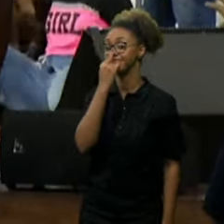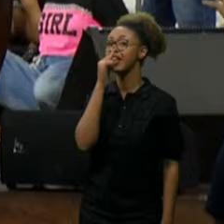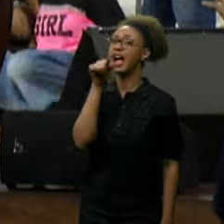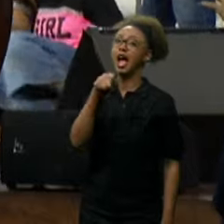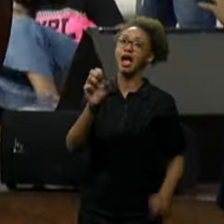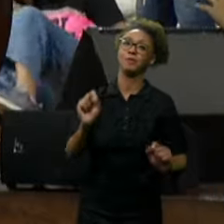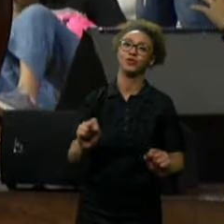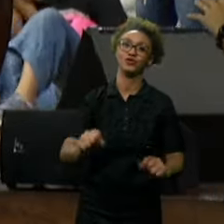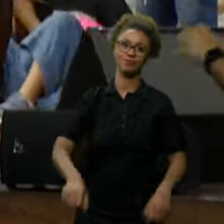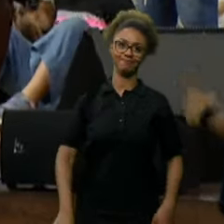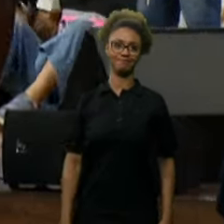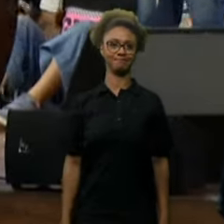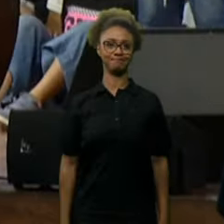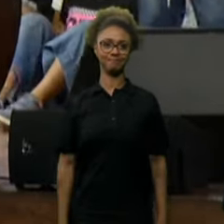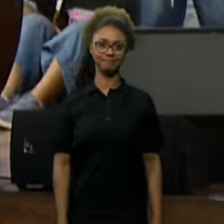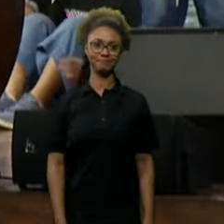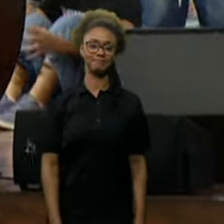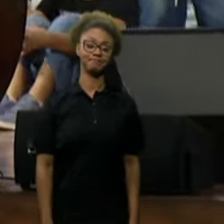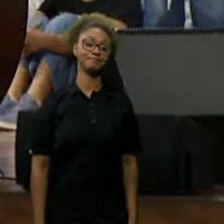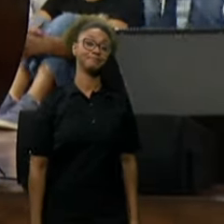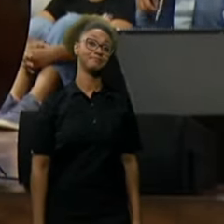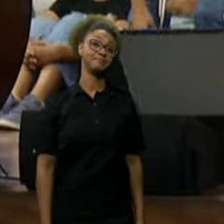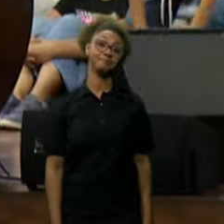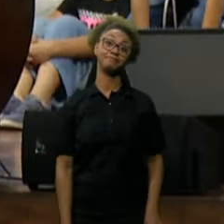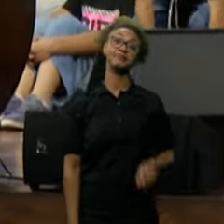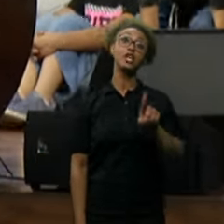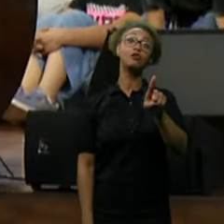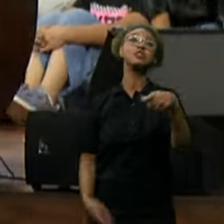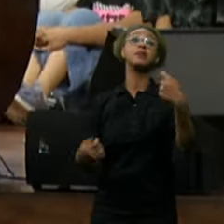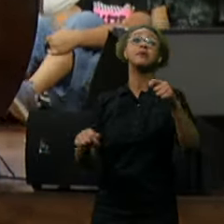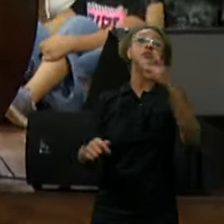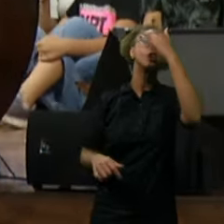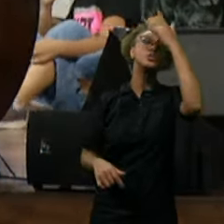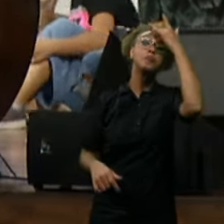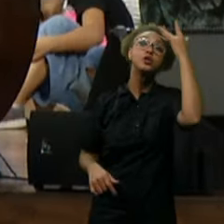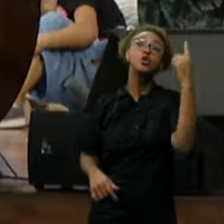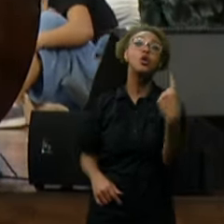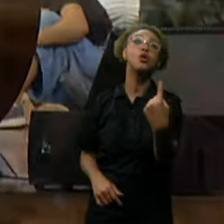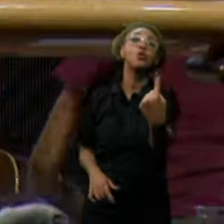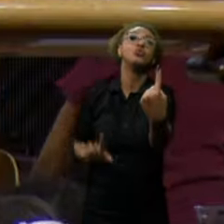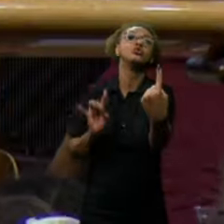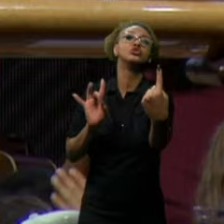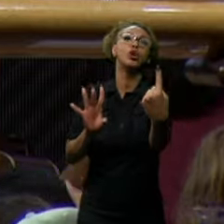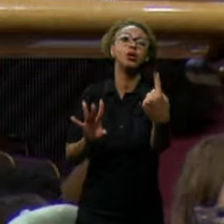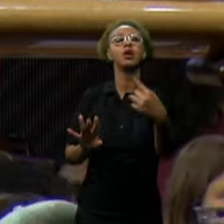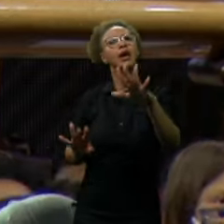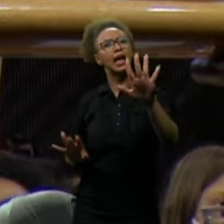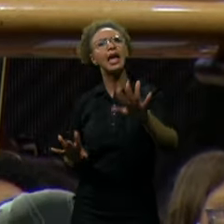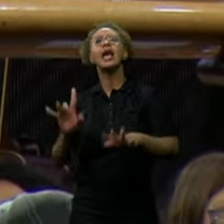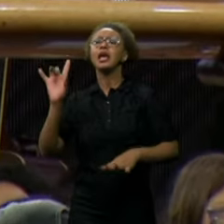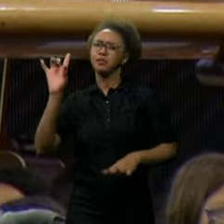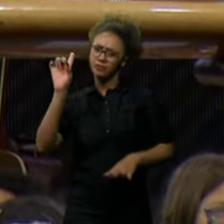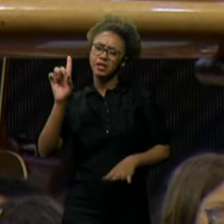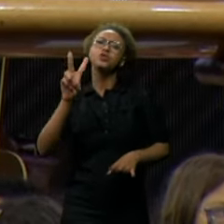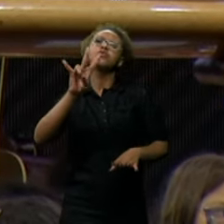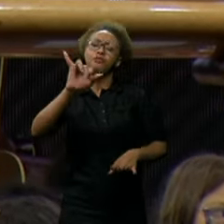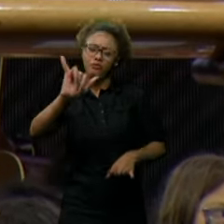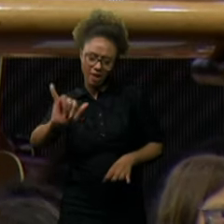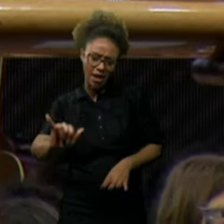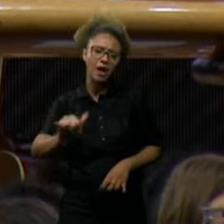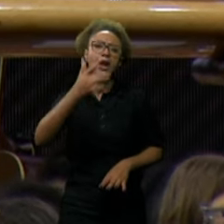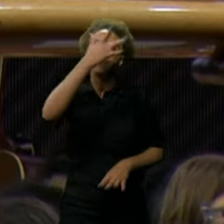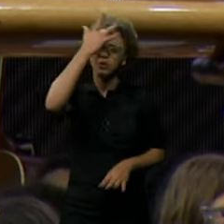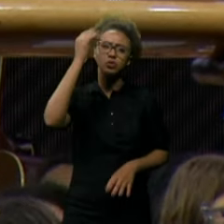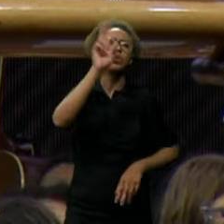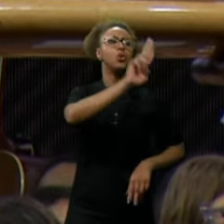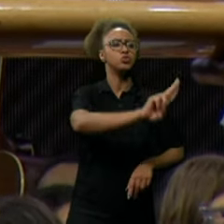E você só precisa de um e eu não tô dizendo que Deus não vai usar a gente abre a